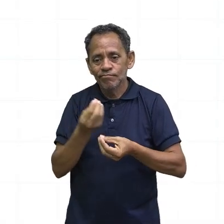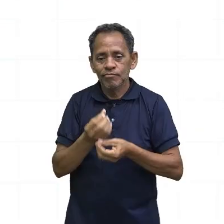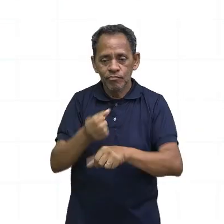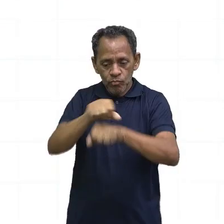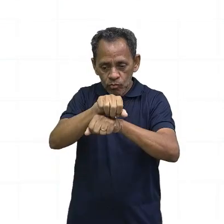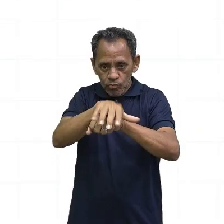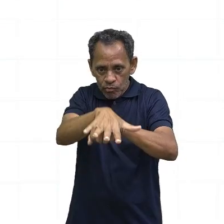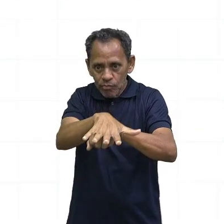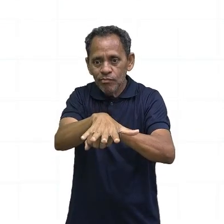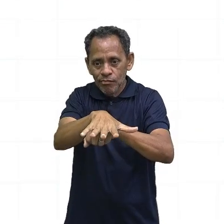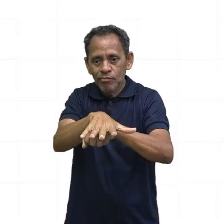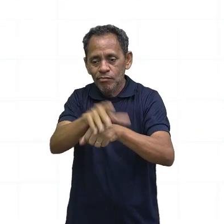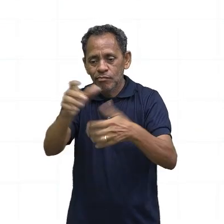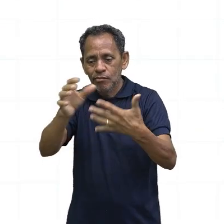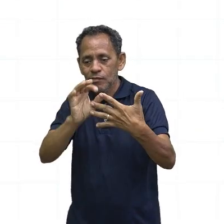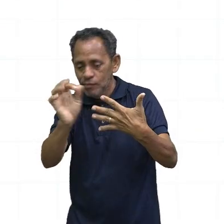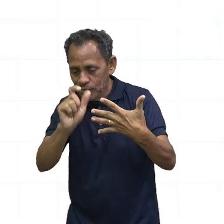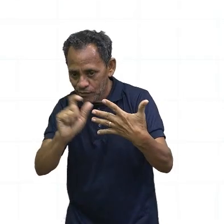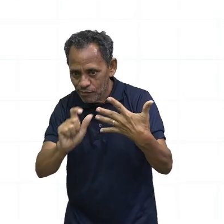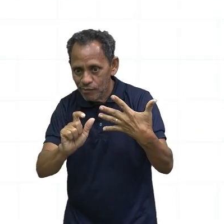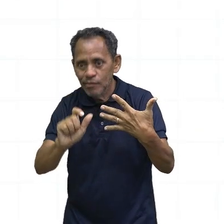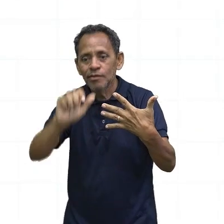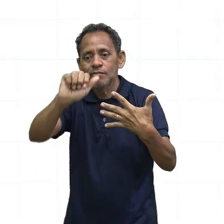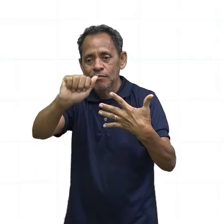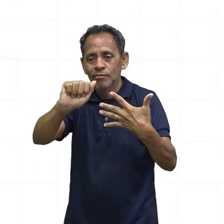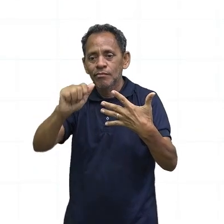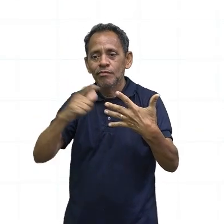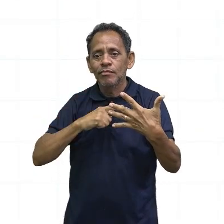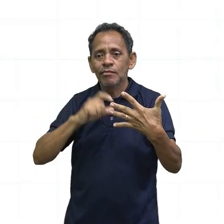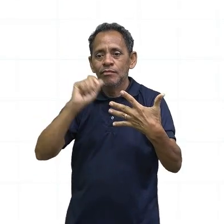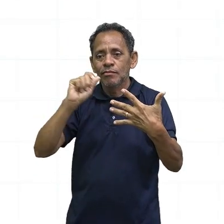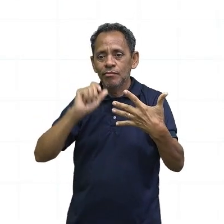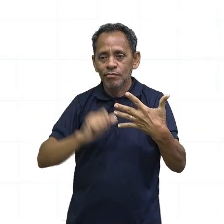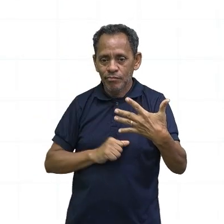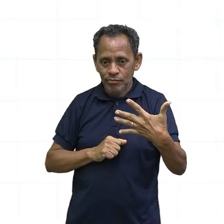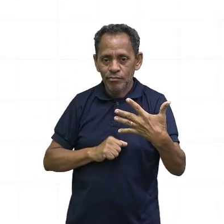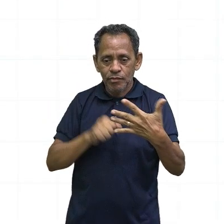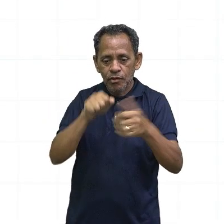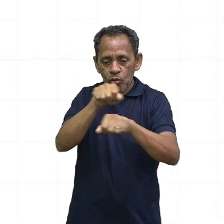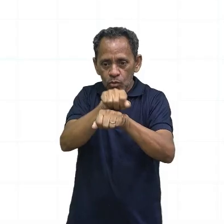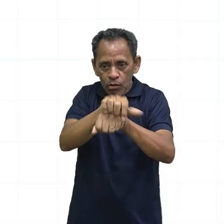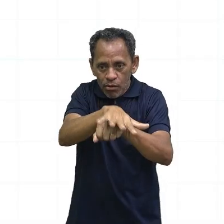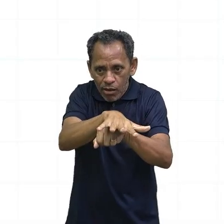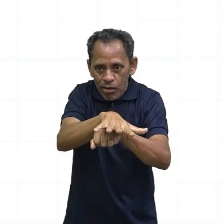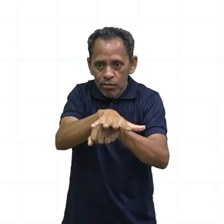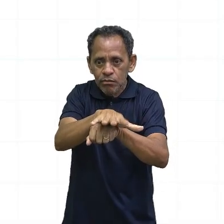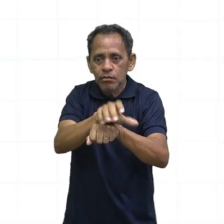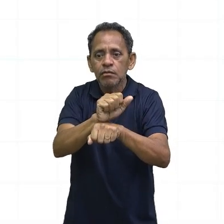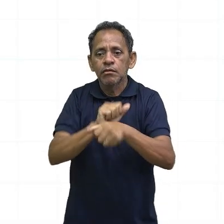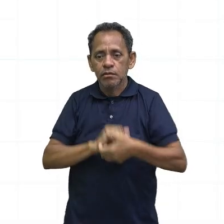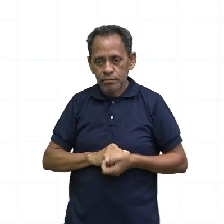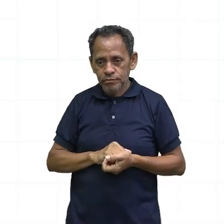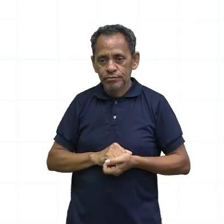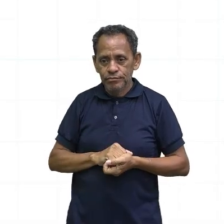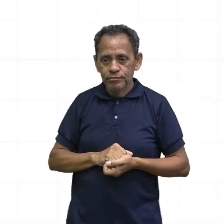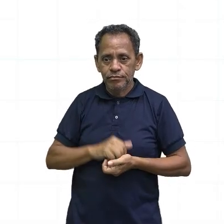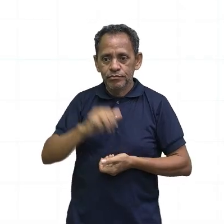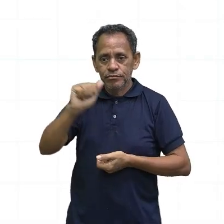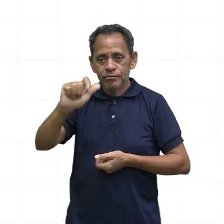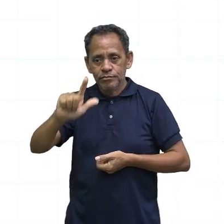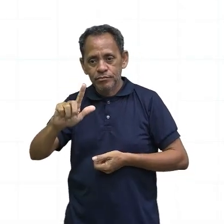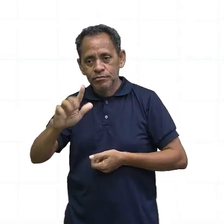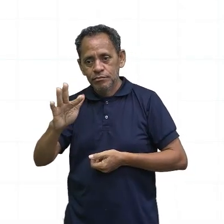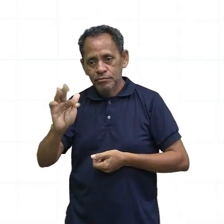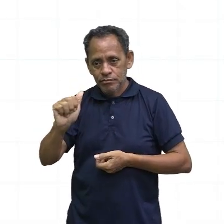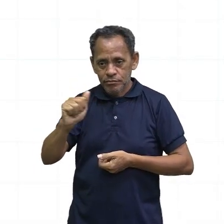partícula alfa. Então nós temos aqui, né, o que seria essa emissão da partícula alfa, tá? Lembra-se sempre